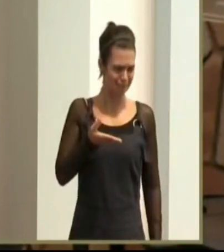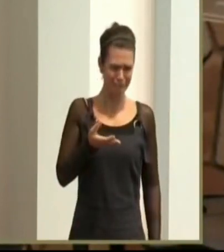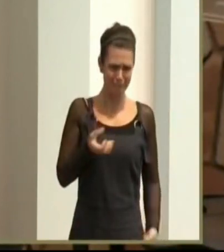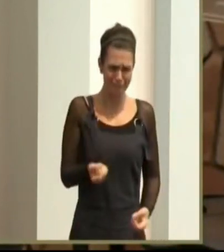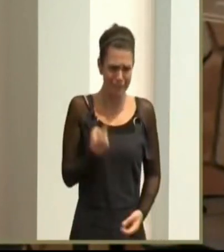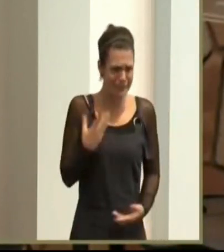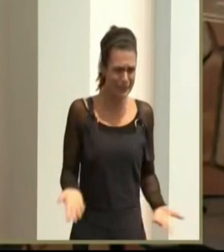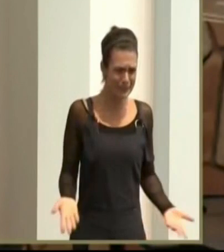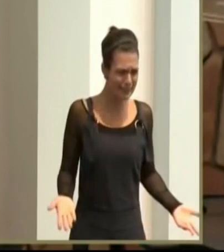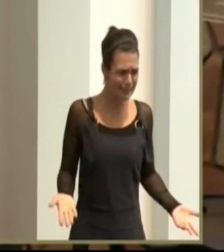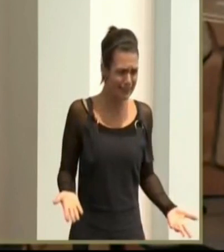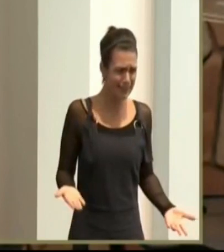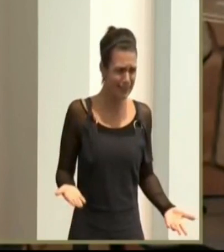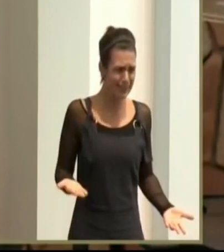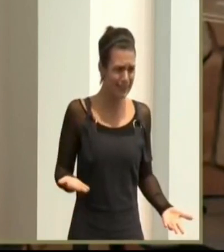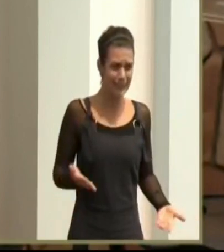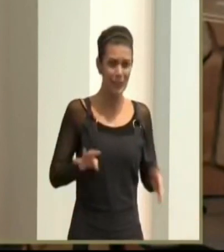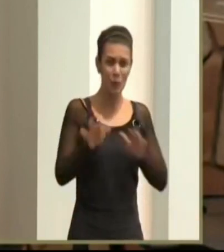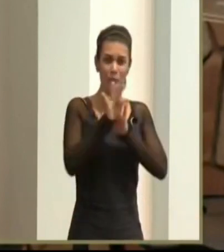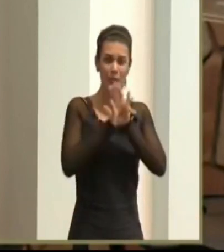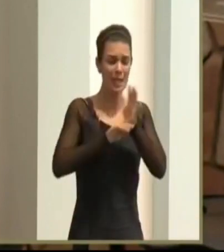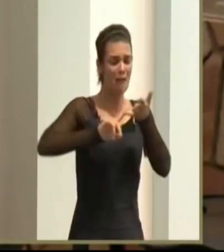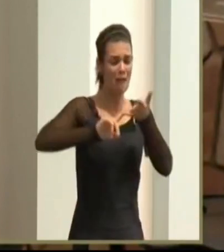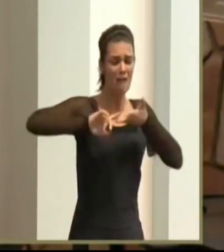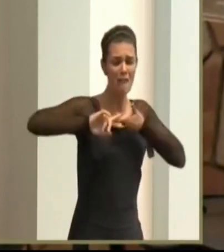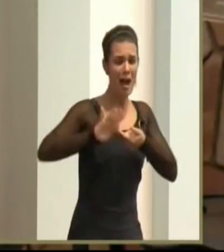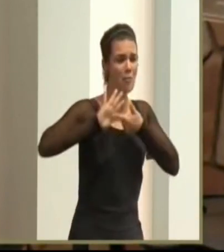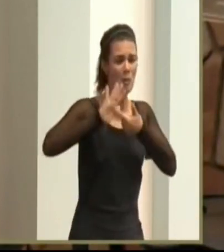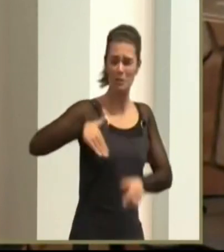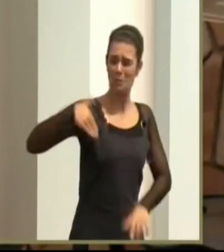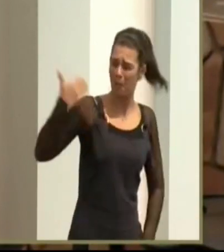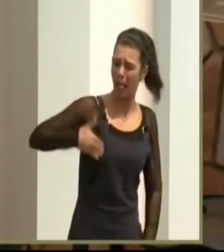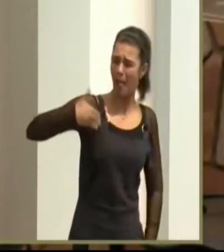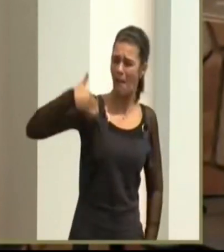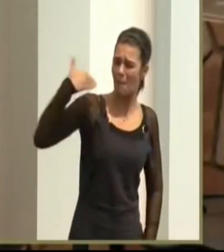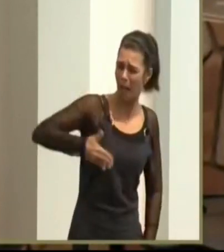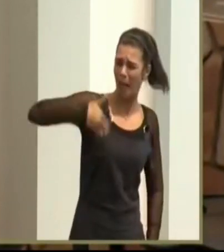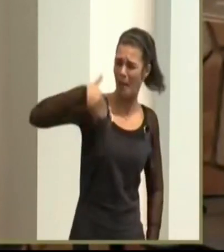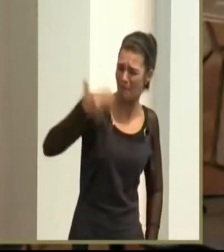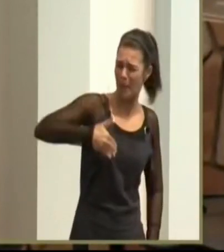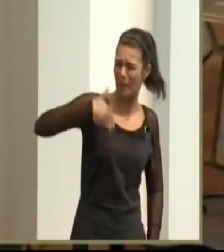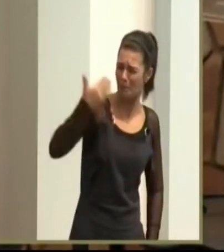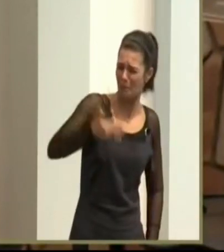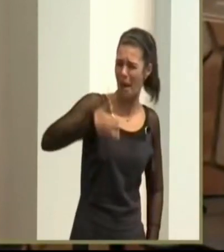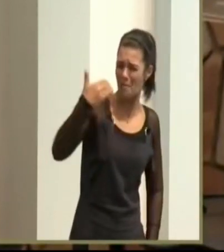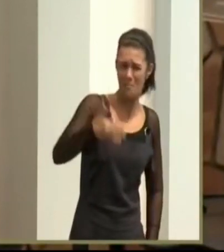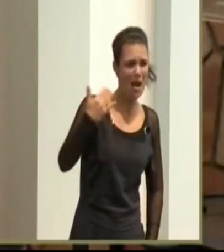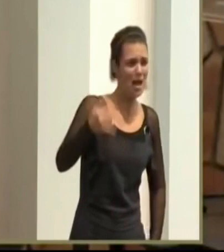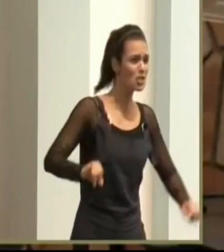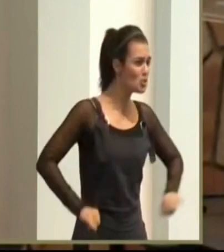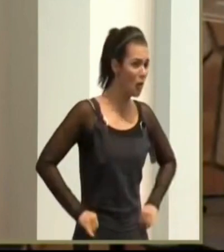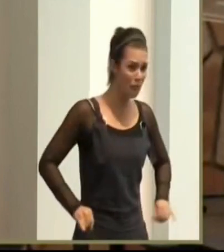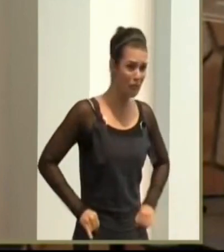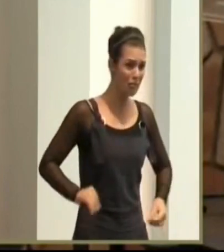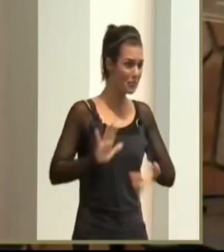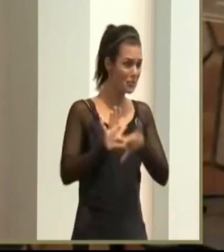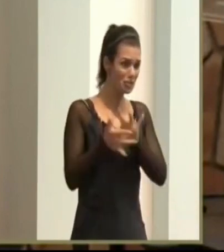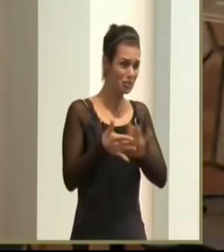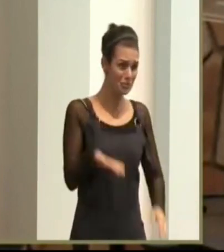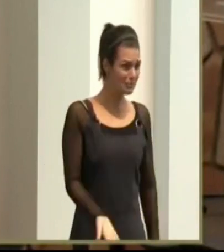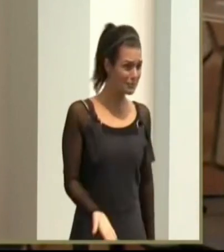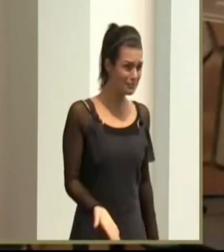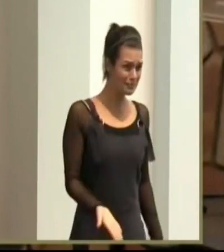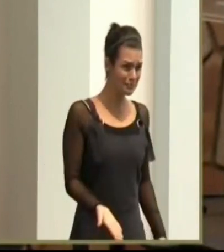27 a 31, escárnio, cuspe e pancadas na cabeça. uma exposição à nudez provocada